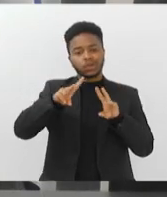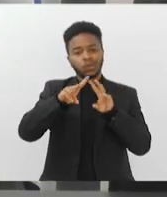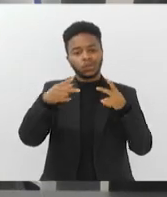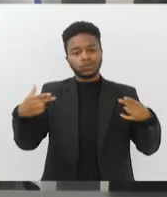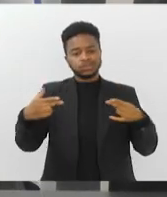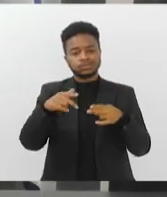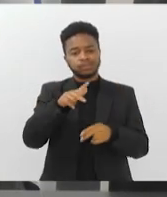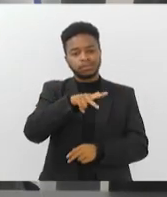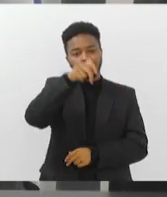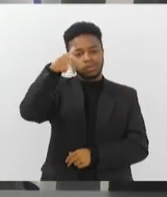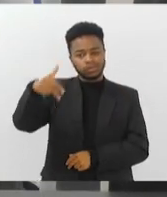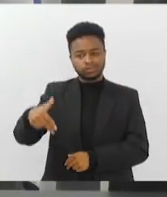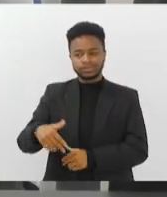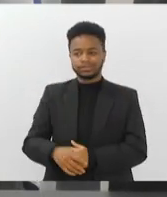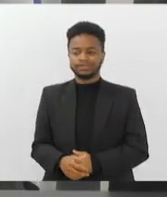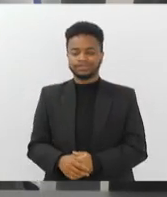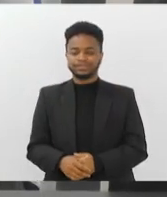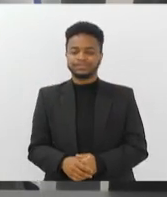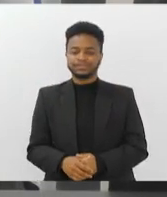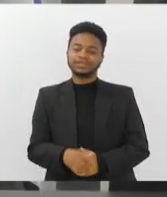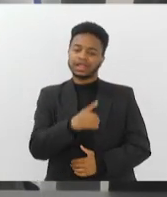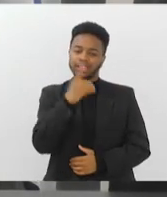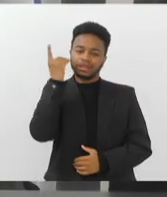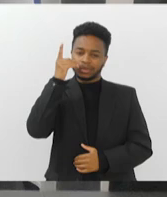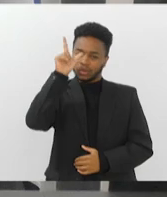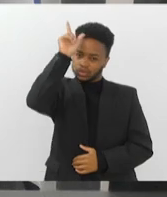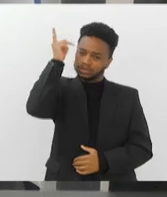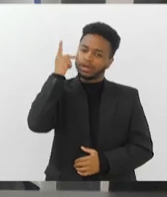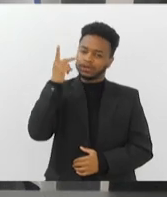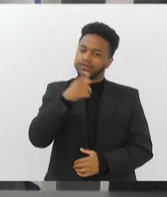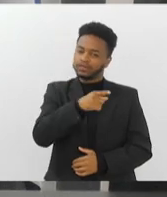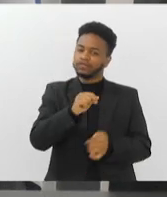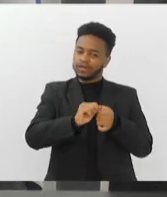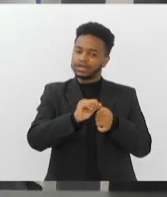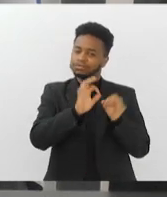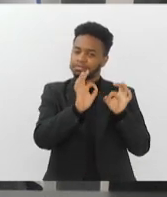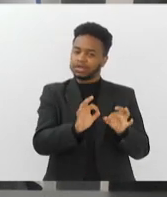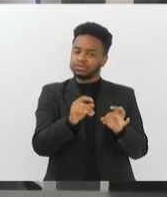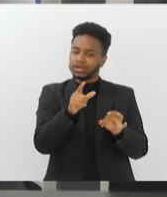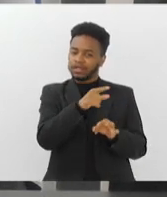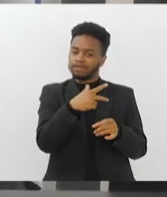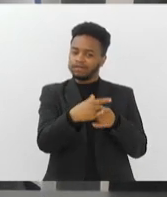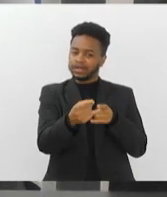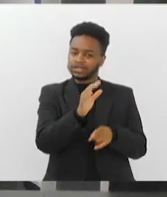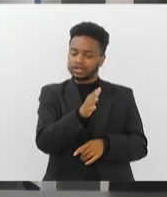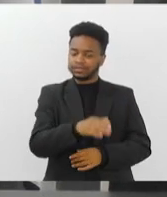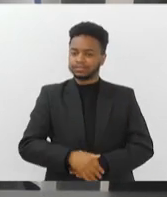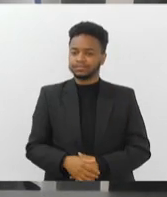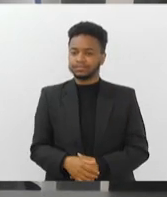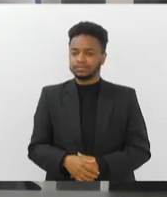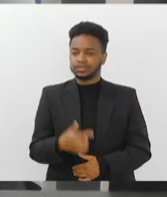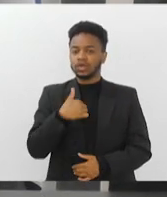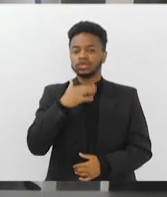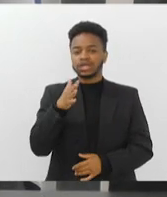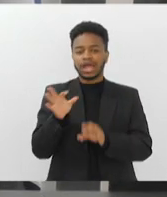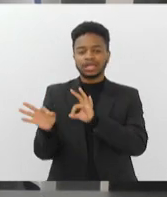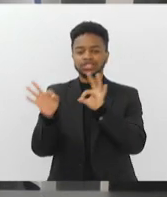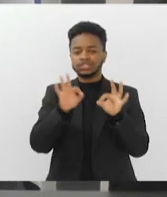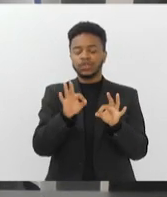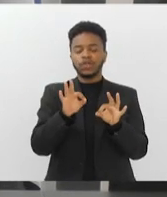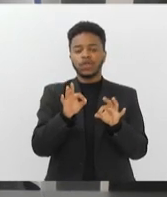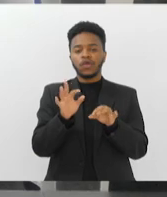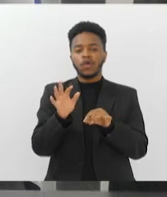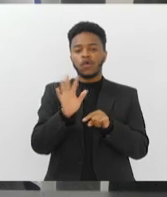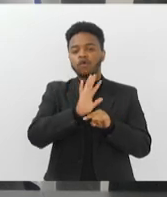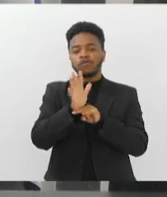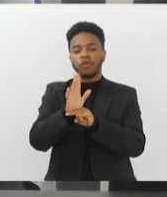Pulando. E essa, o deputado Luiz Paulo é absolutamente campeão. Eu já assisti muito filme de Homem-Aranha. Tá